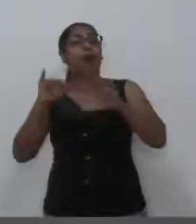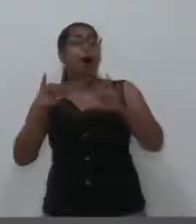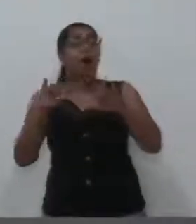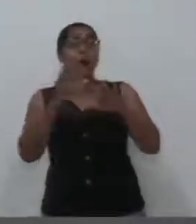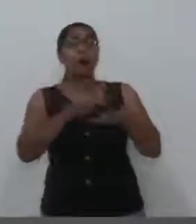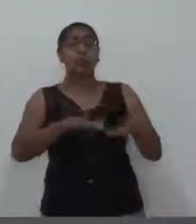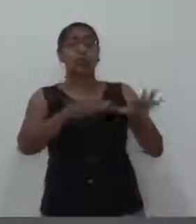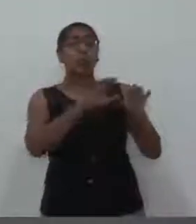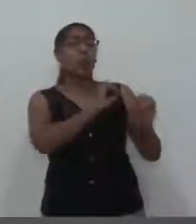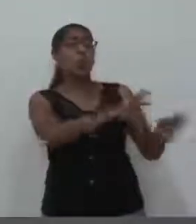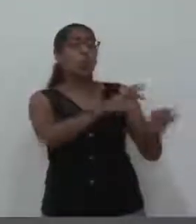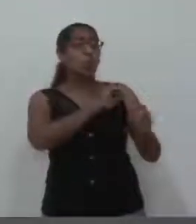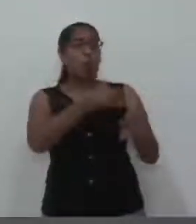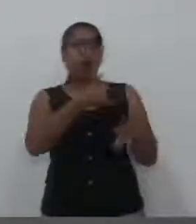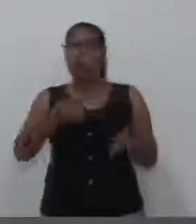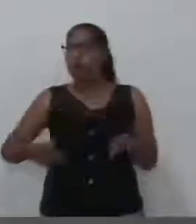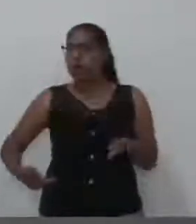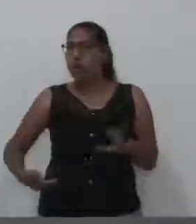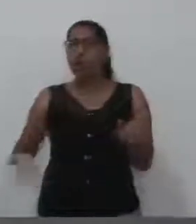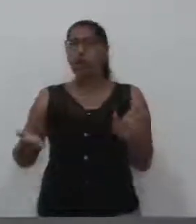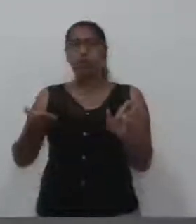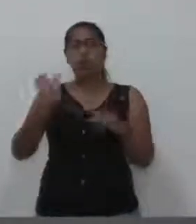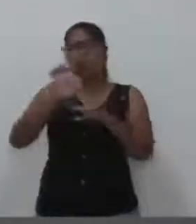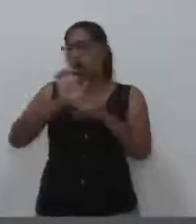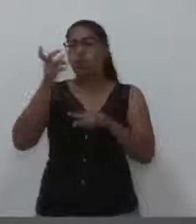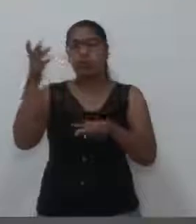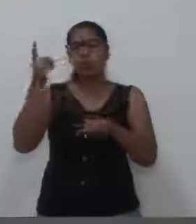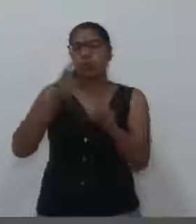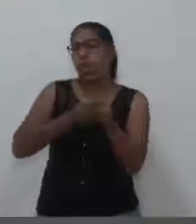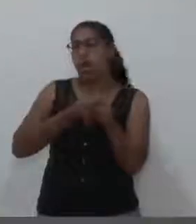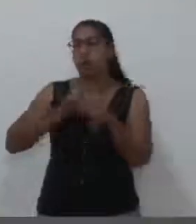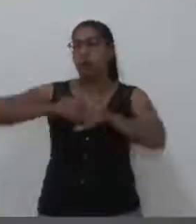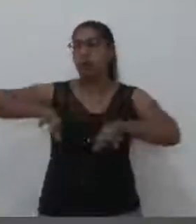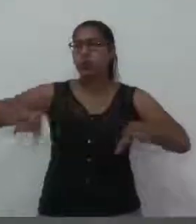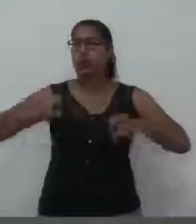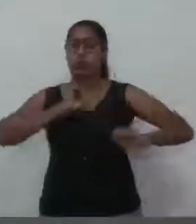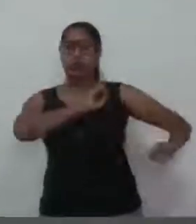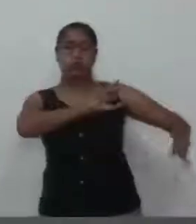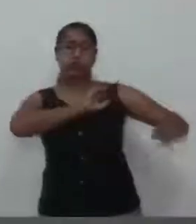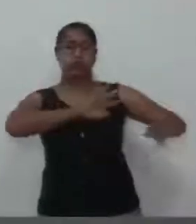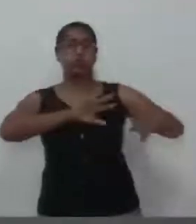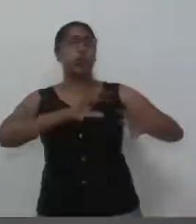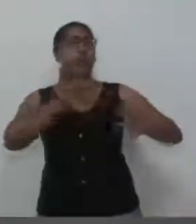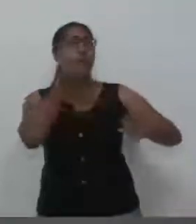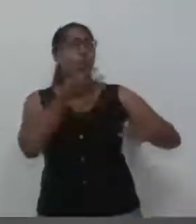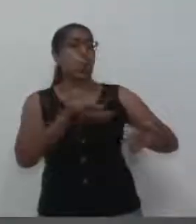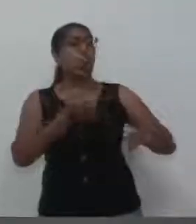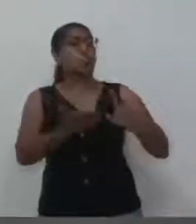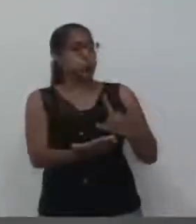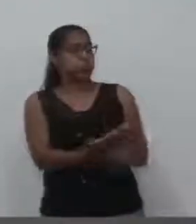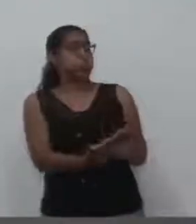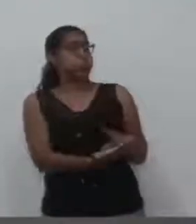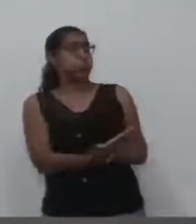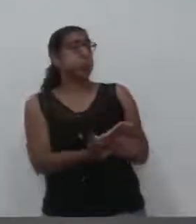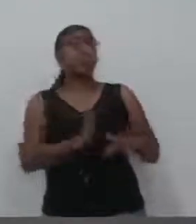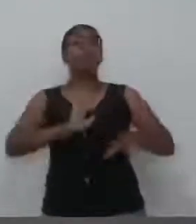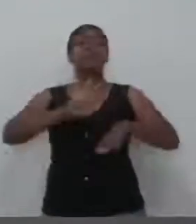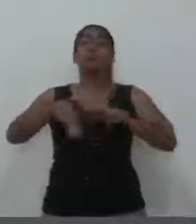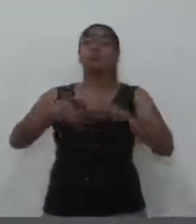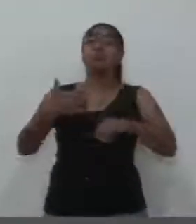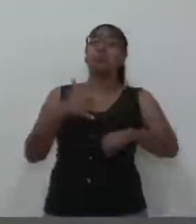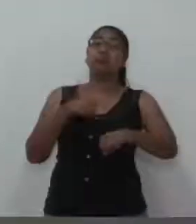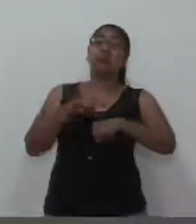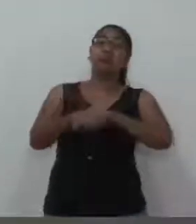no governo federal, no estadual, e na prática, se você não cuidar do funcionário, se você não trouxer para a escola um ambiente, que é o